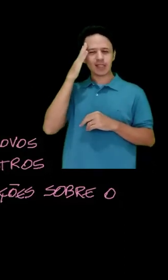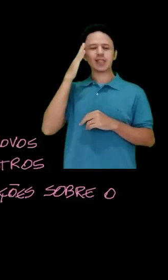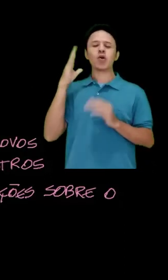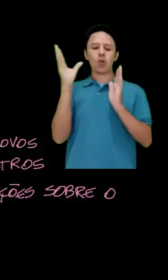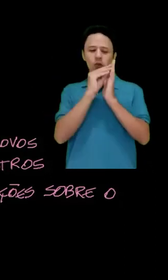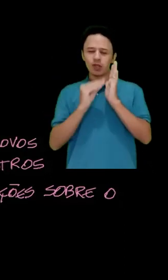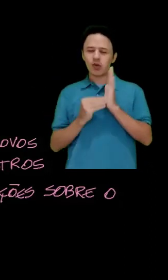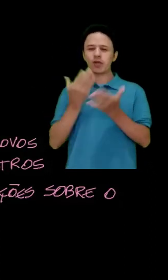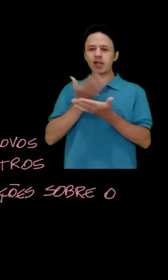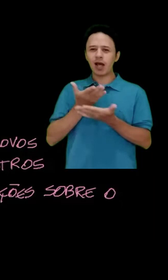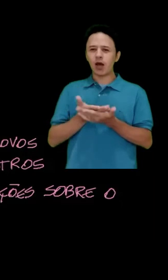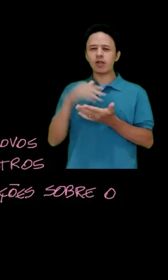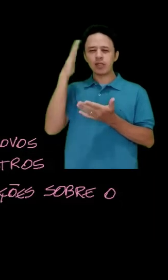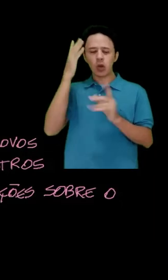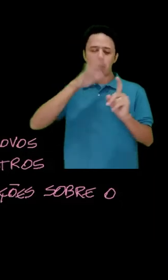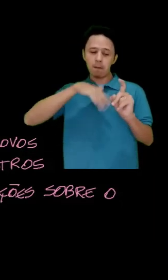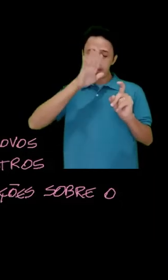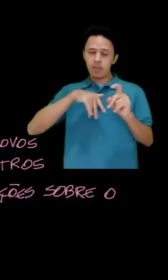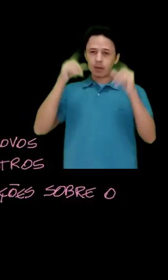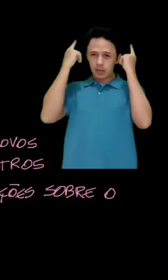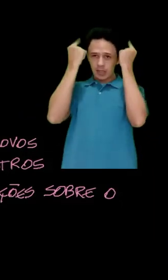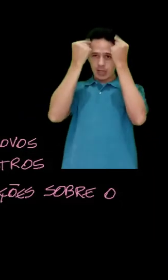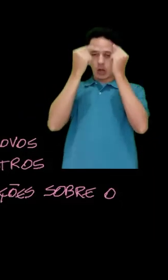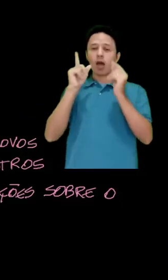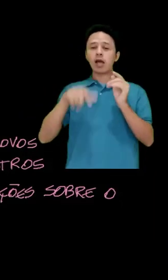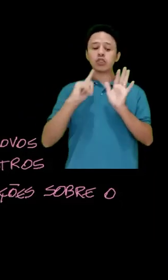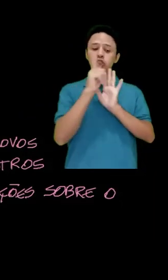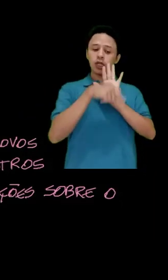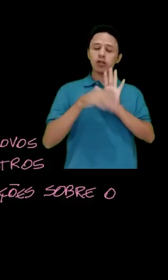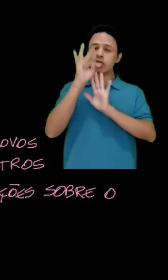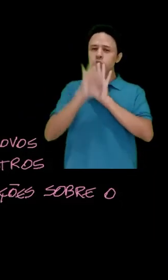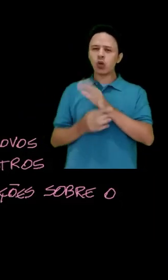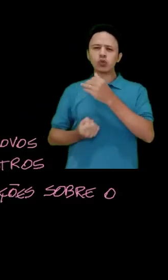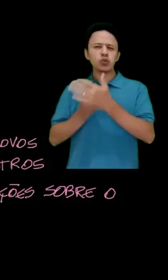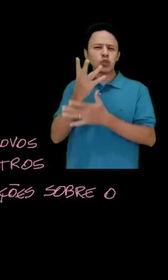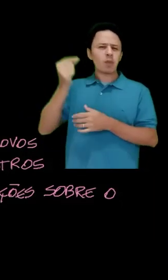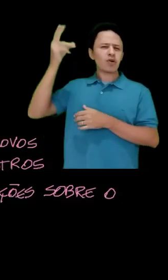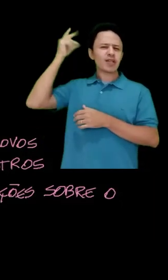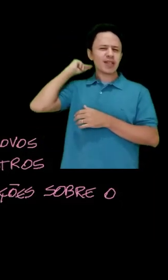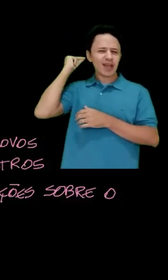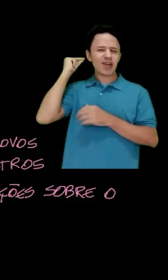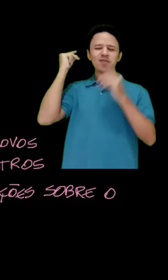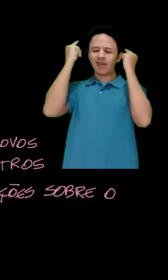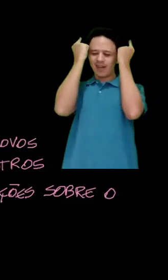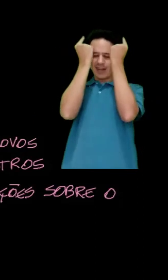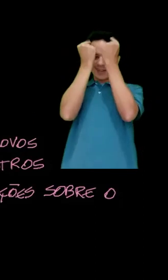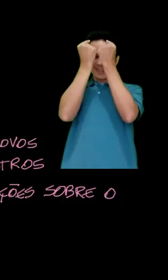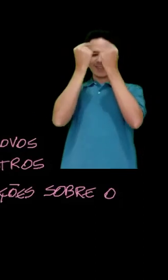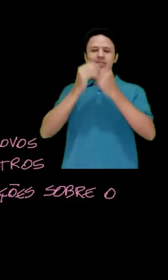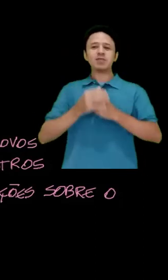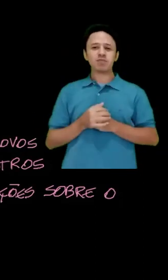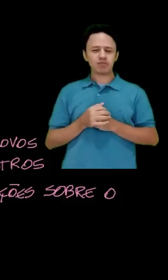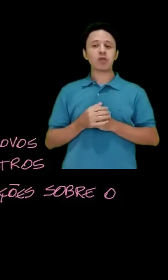aula, compreendido que os mitos gregos são um gênero textual que surgiu há muito tempo na Grécia Antiga e